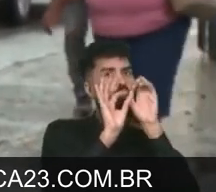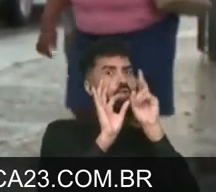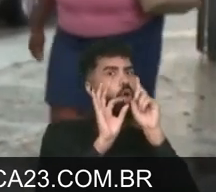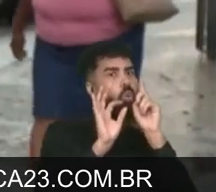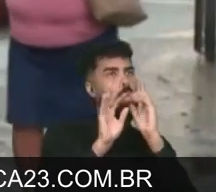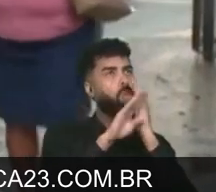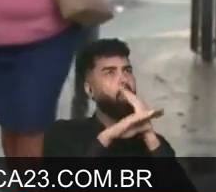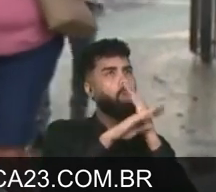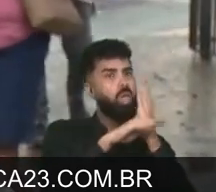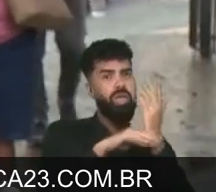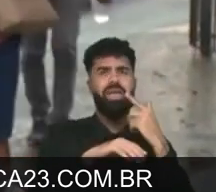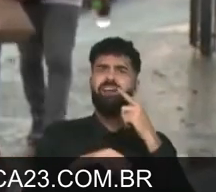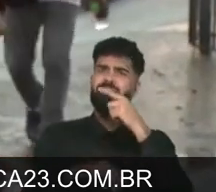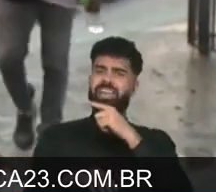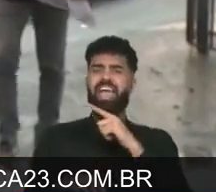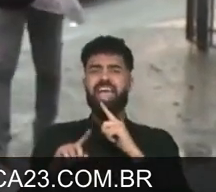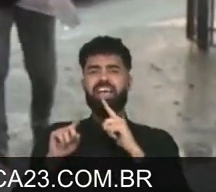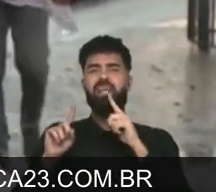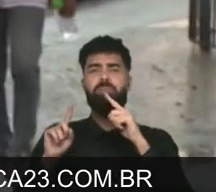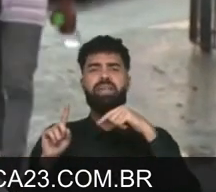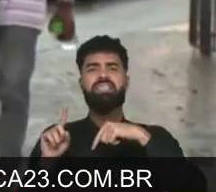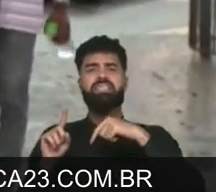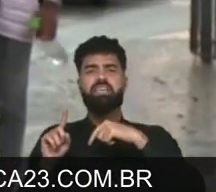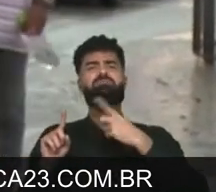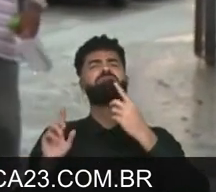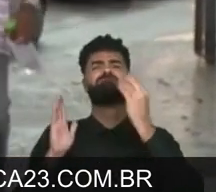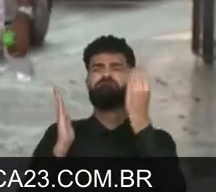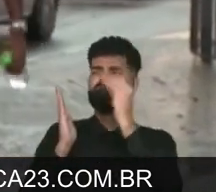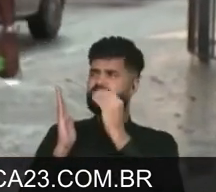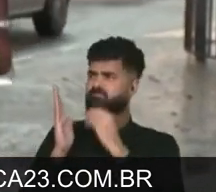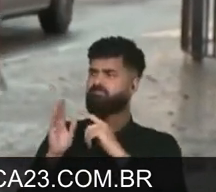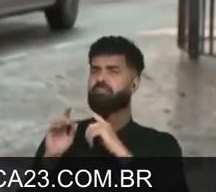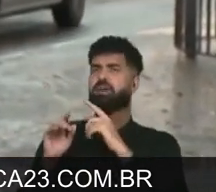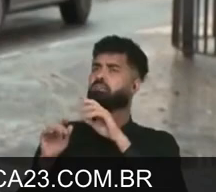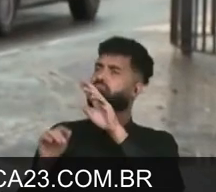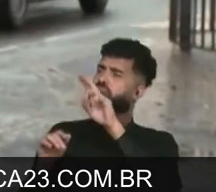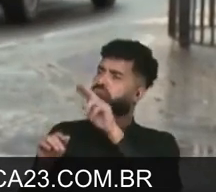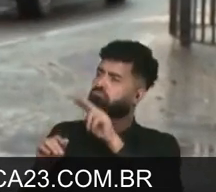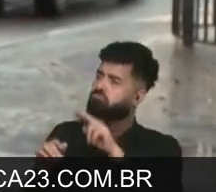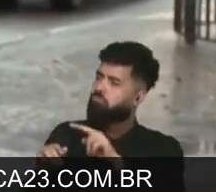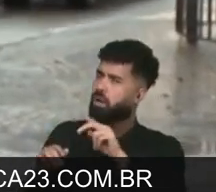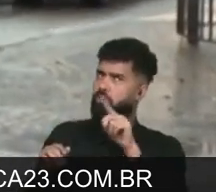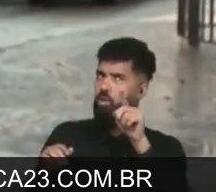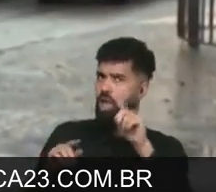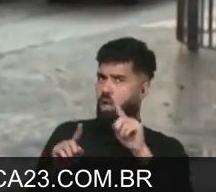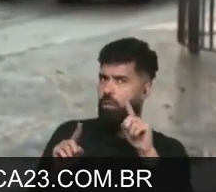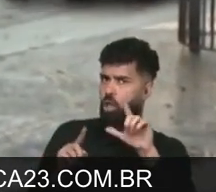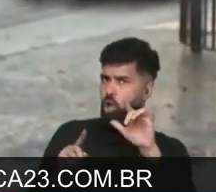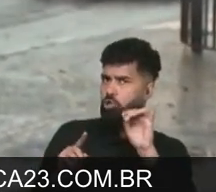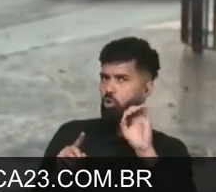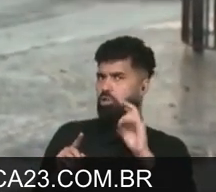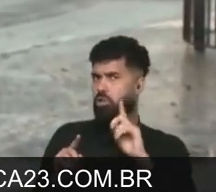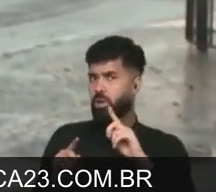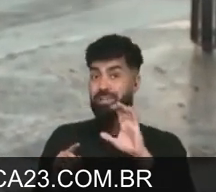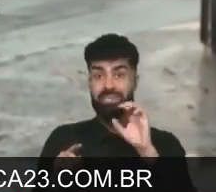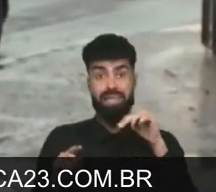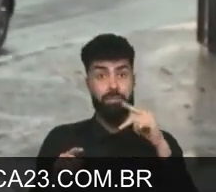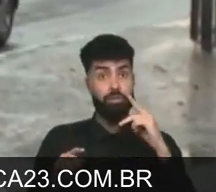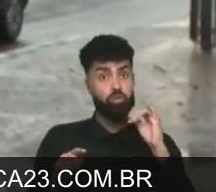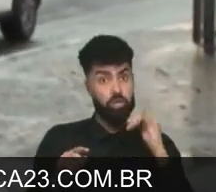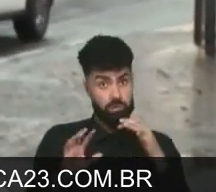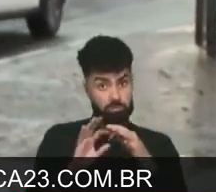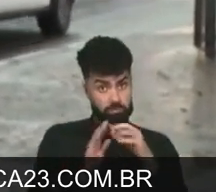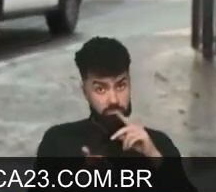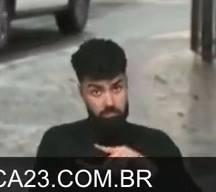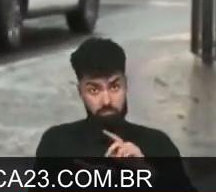Aqui, faz uma pesquisa daquela loja, faz uma pesquisa do CNPJ da loja, se ela realmente é regularizada, tudo isso com a questão de segurança,